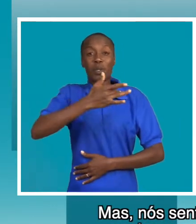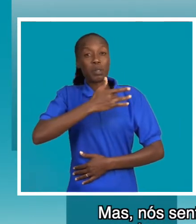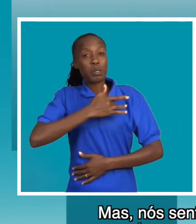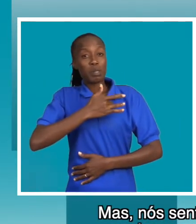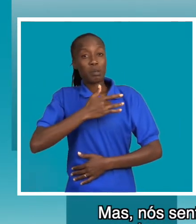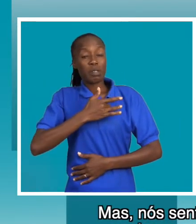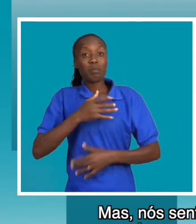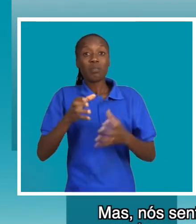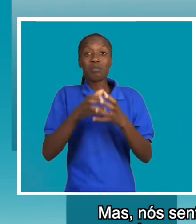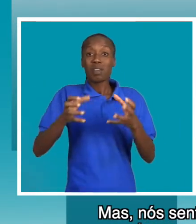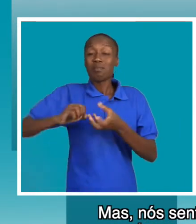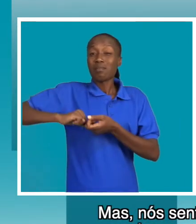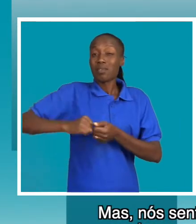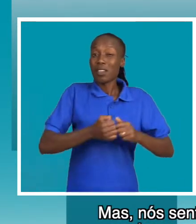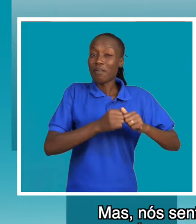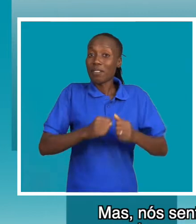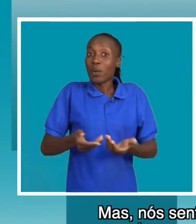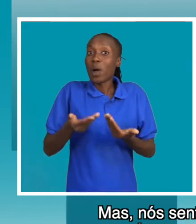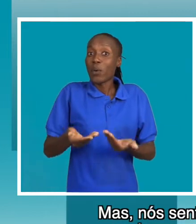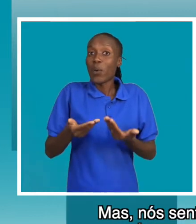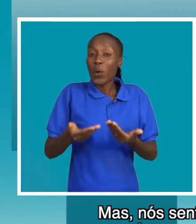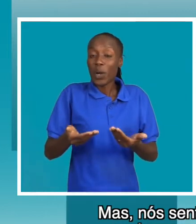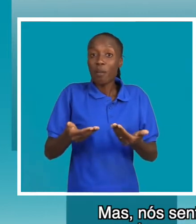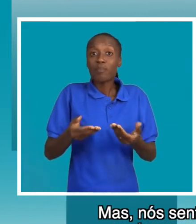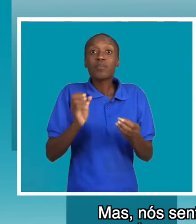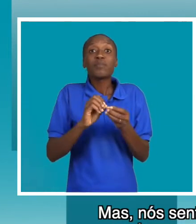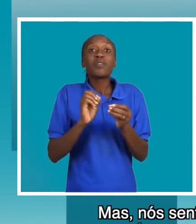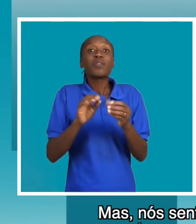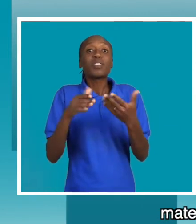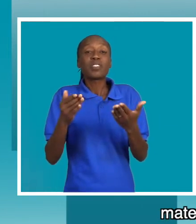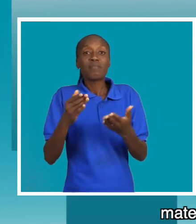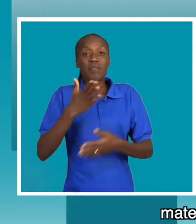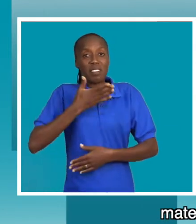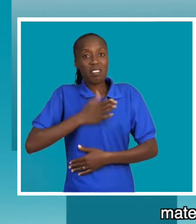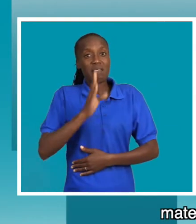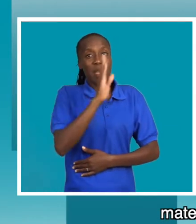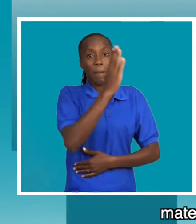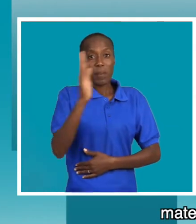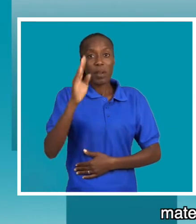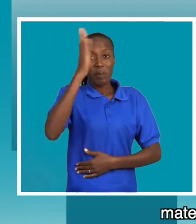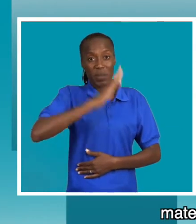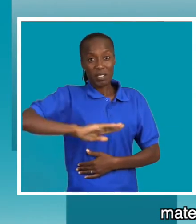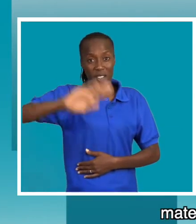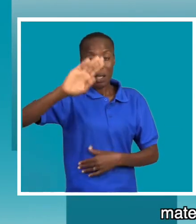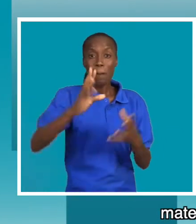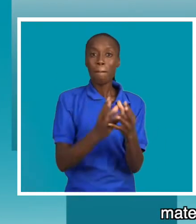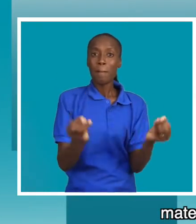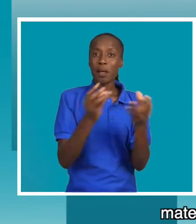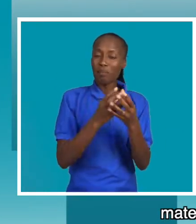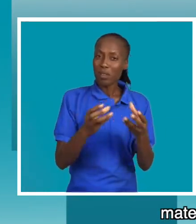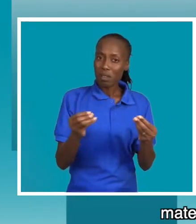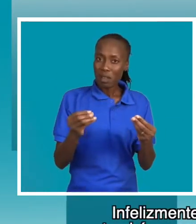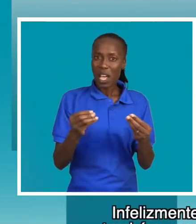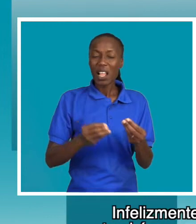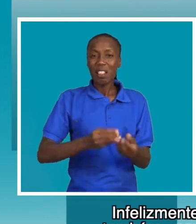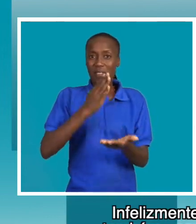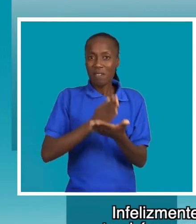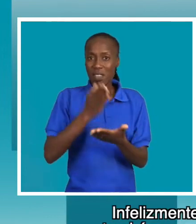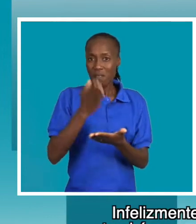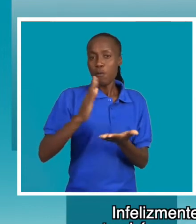desafio neste momento é ter na Biblioteca Nacional materiais didáticos nacionais.